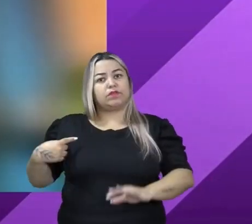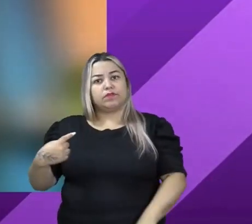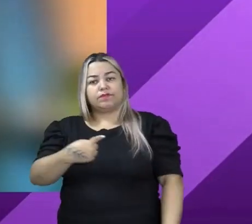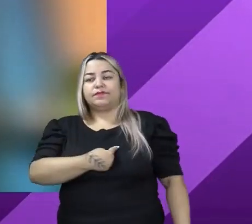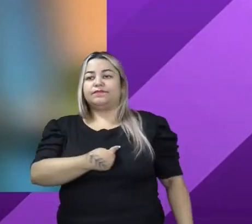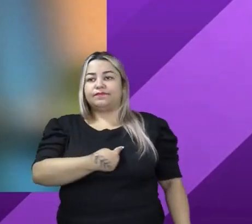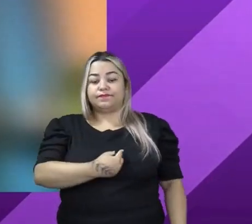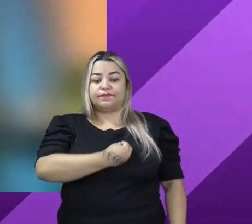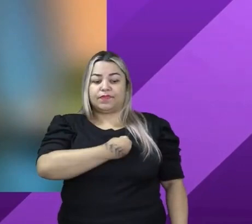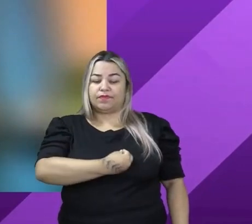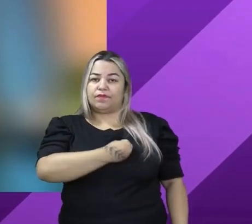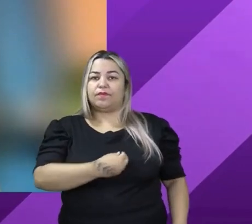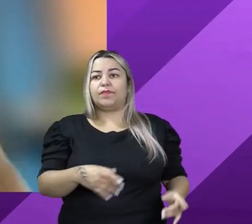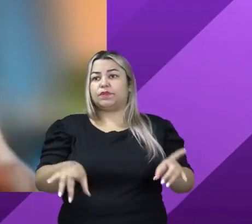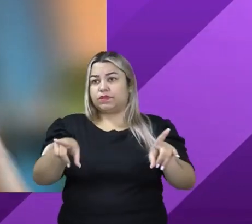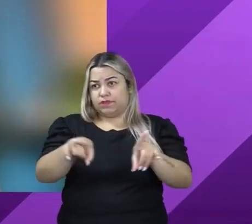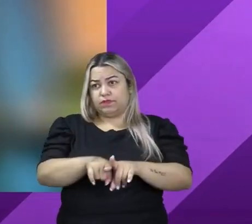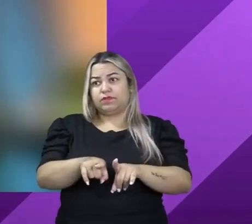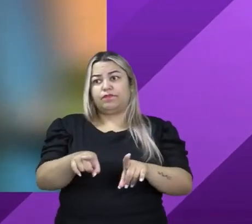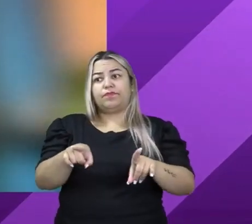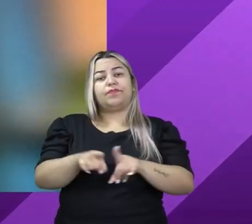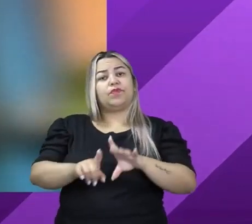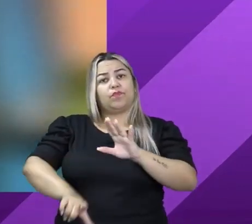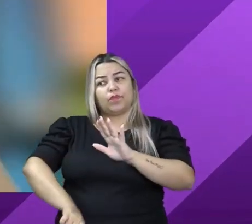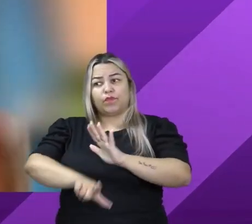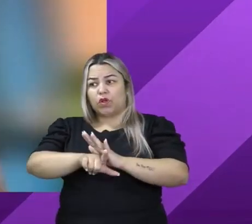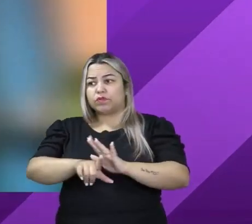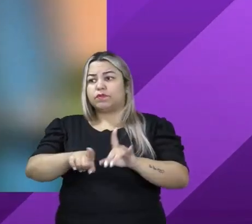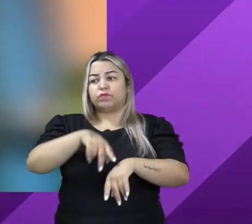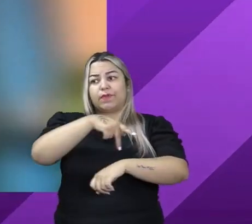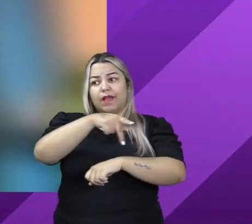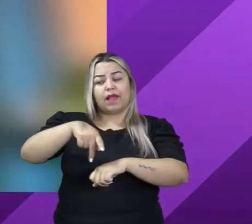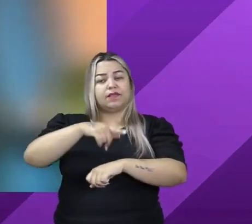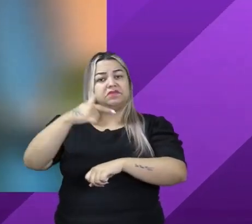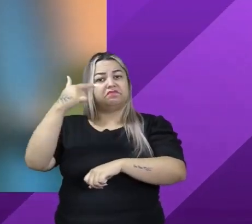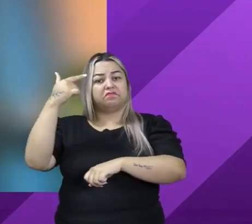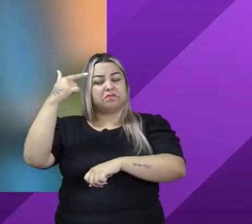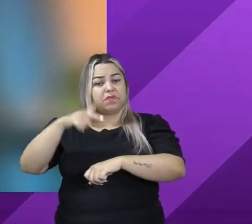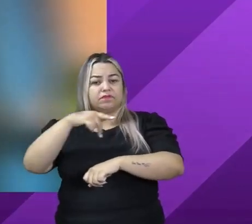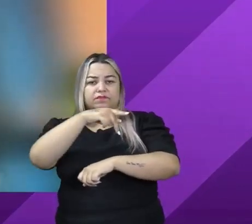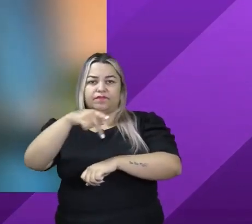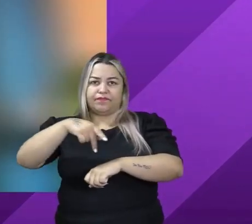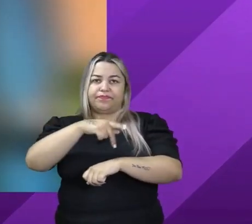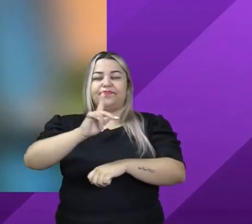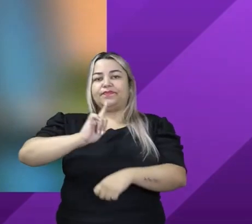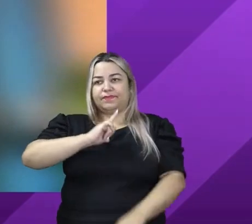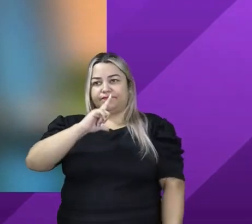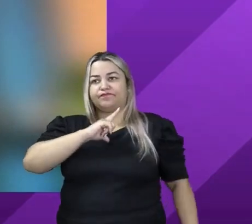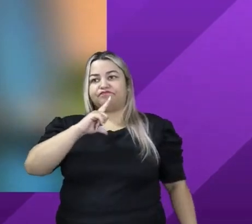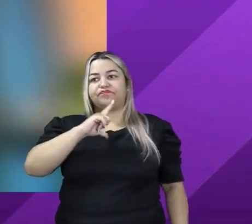existência, né? Inclusive pelos legislativos no país afora, a gente tem